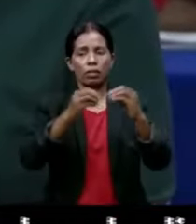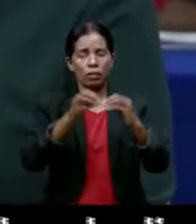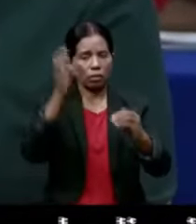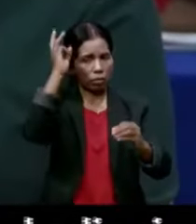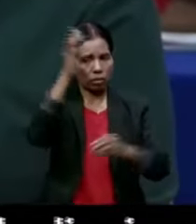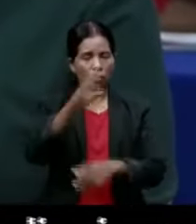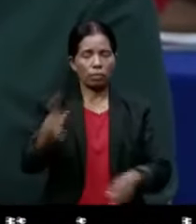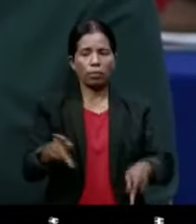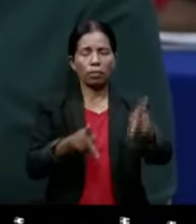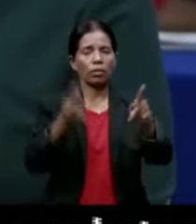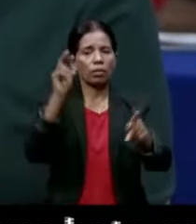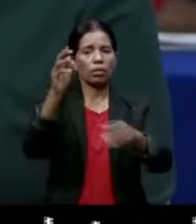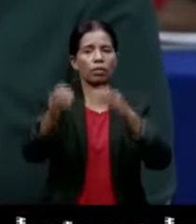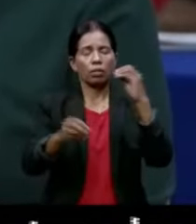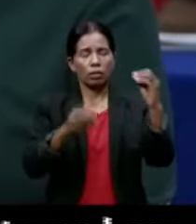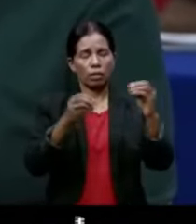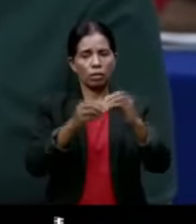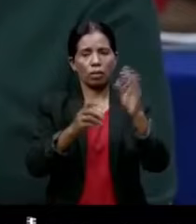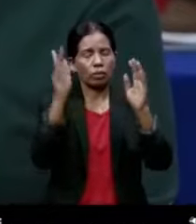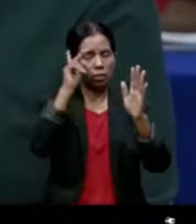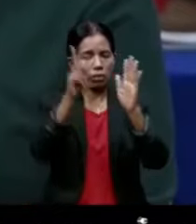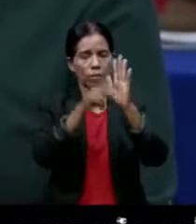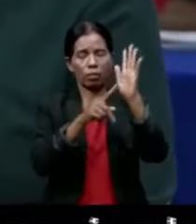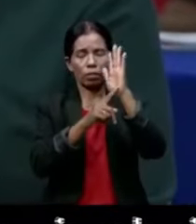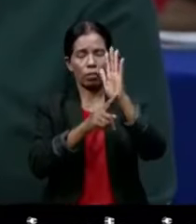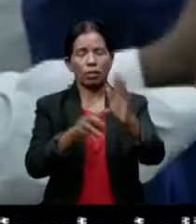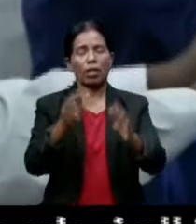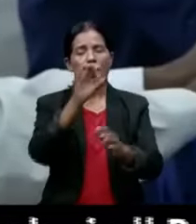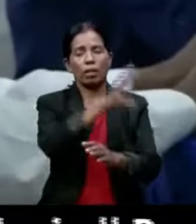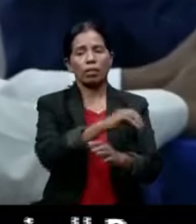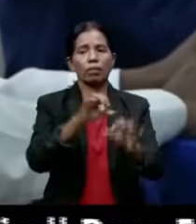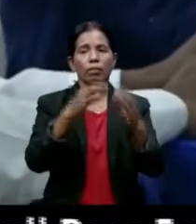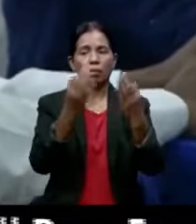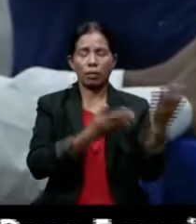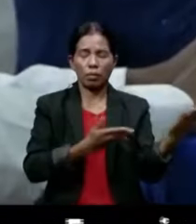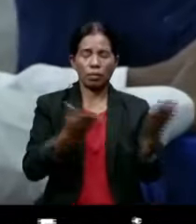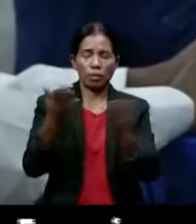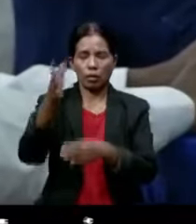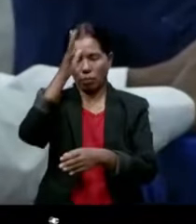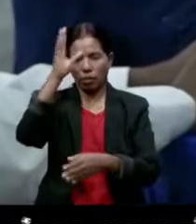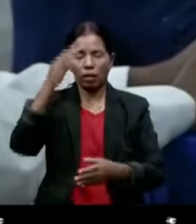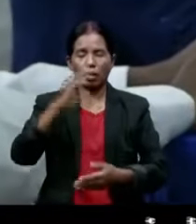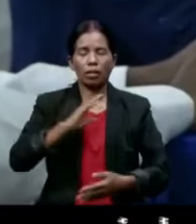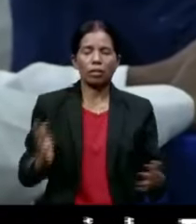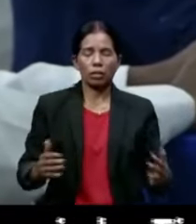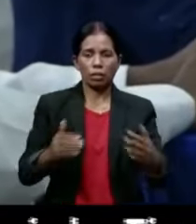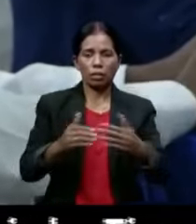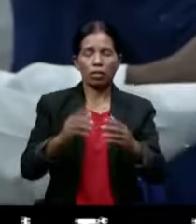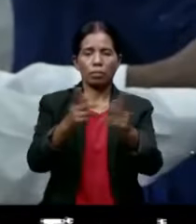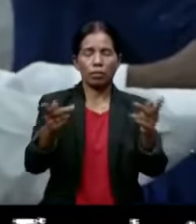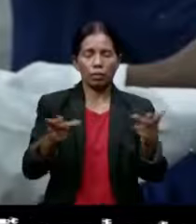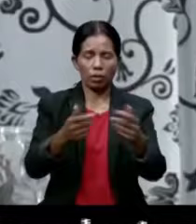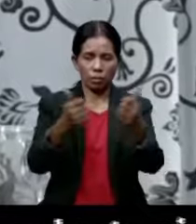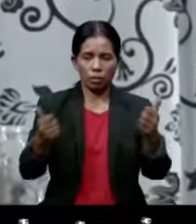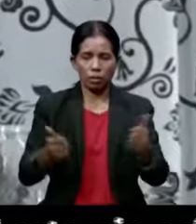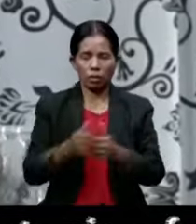preocupação pública né, com a imagem de viral e a mídia social, com a família Hulan Inan Isinrua e a Suco Liaruca, posto